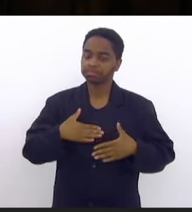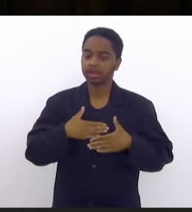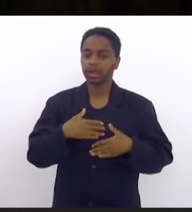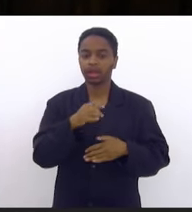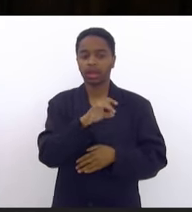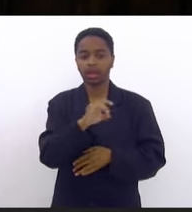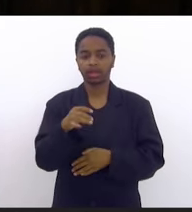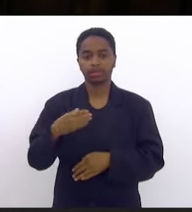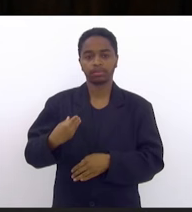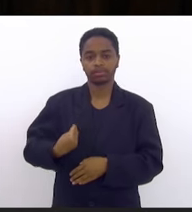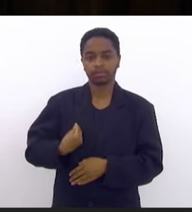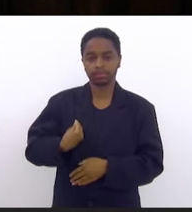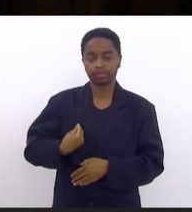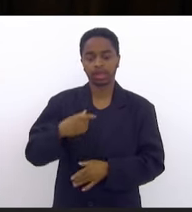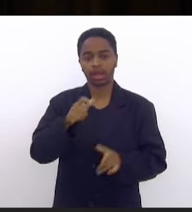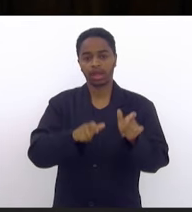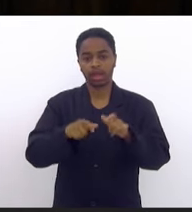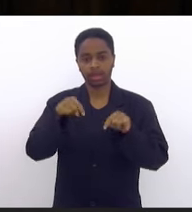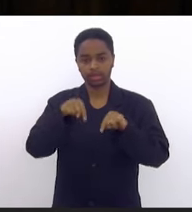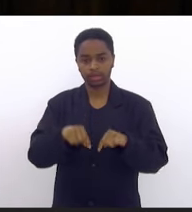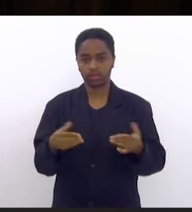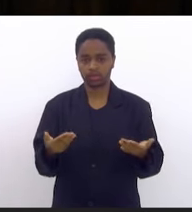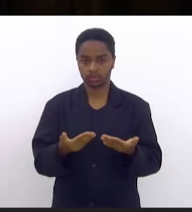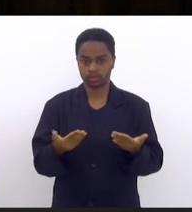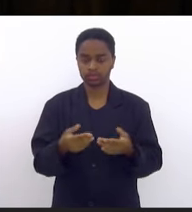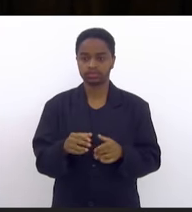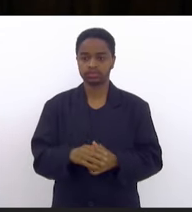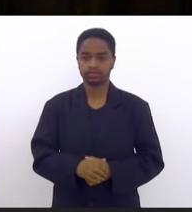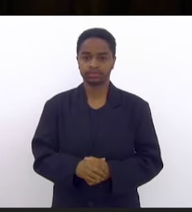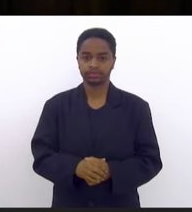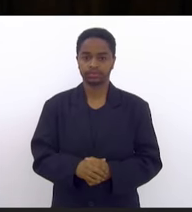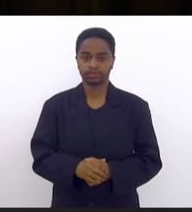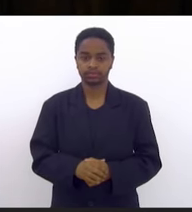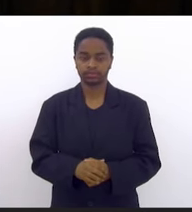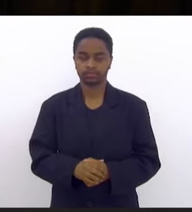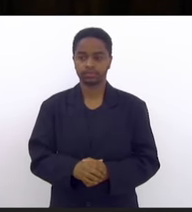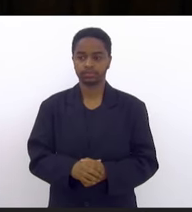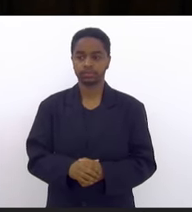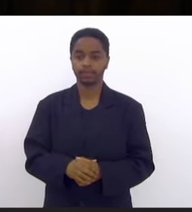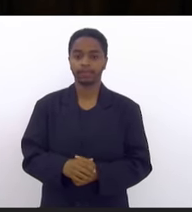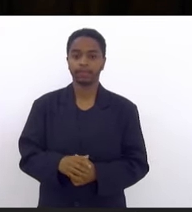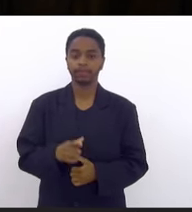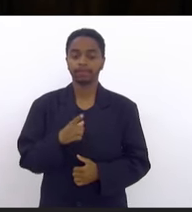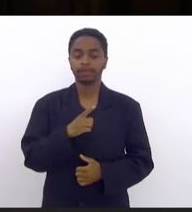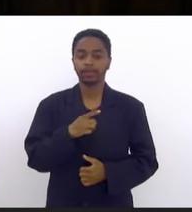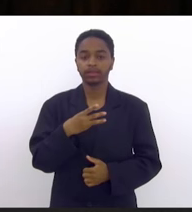aqui nesta solenidade. É, deputado, foram